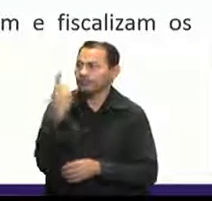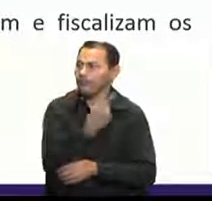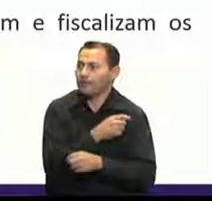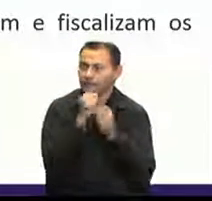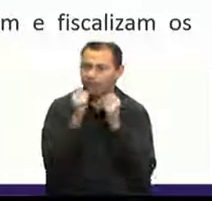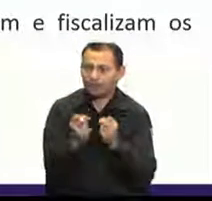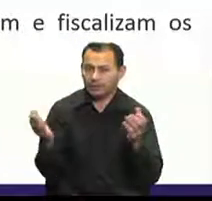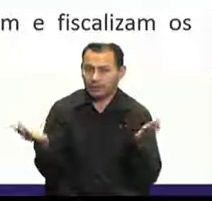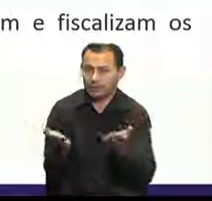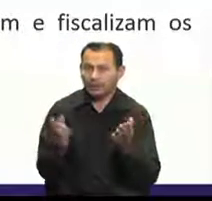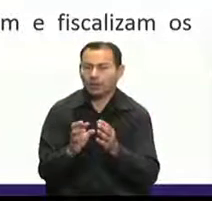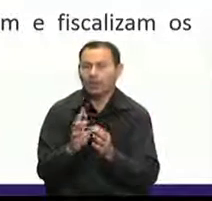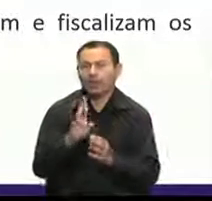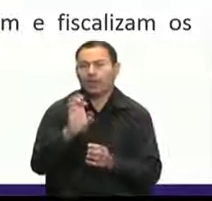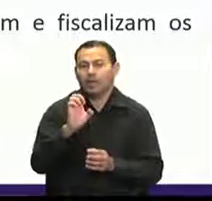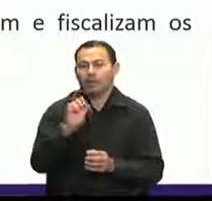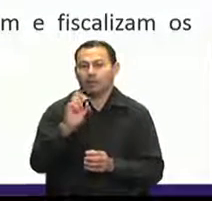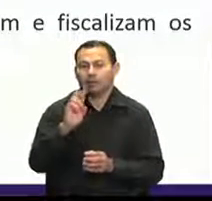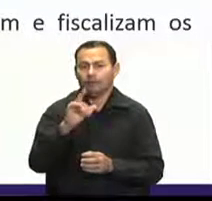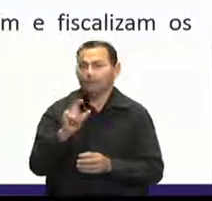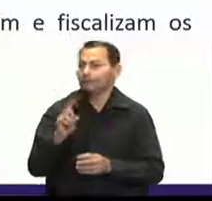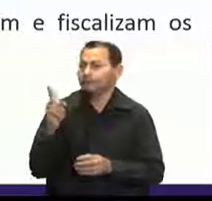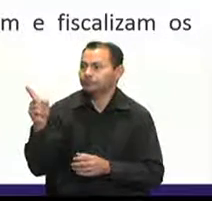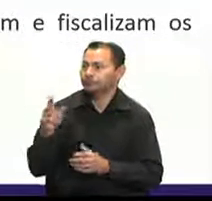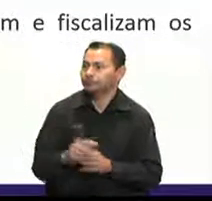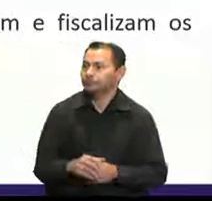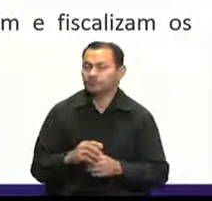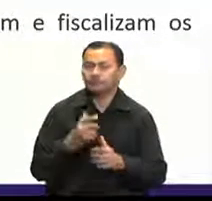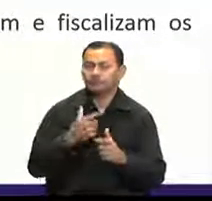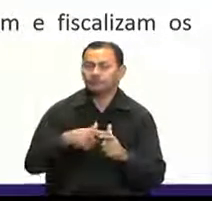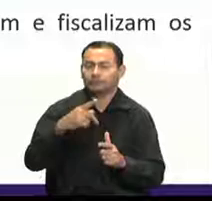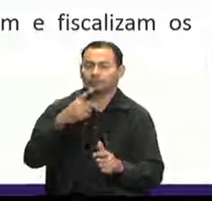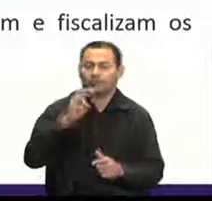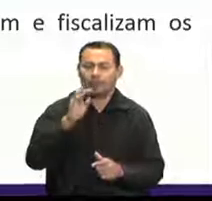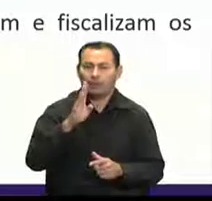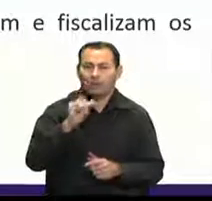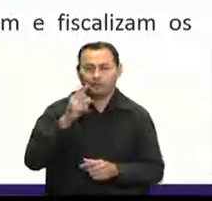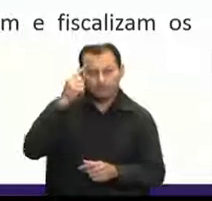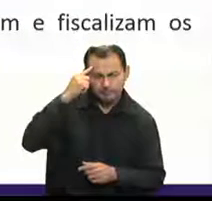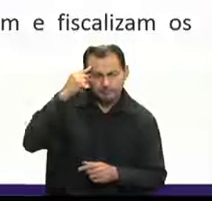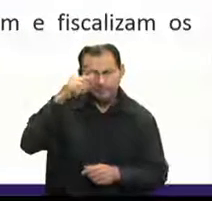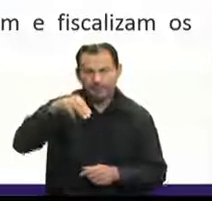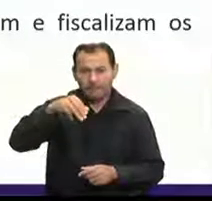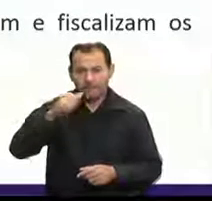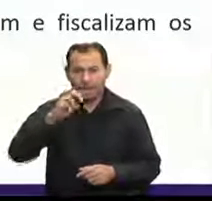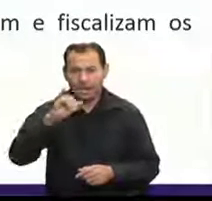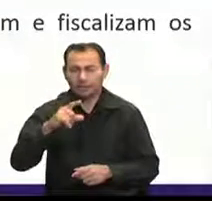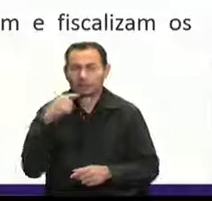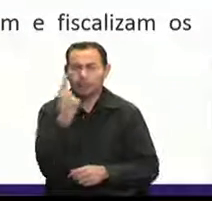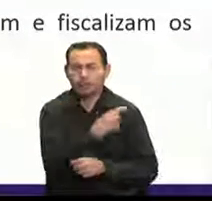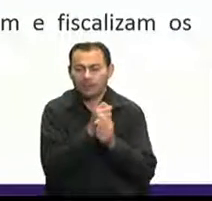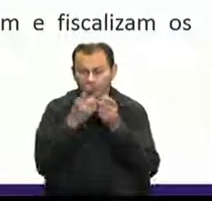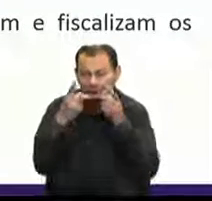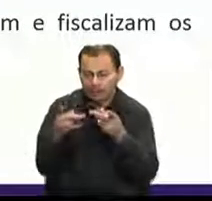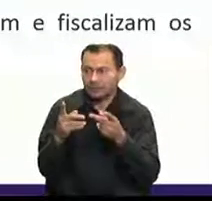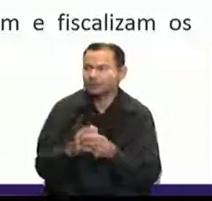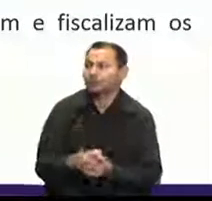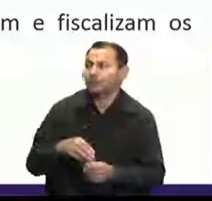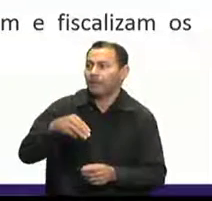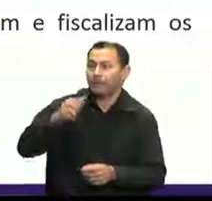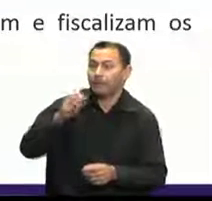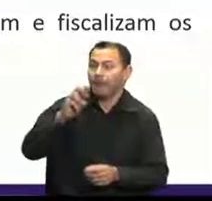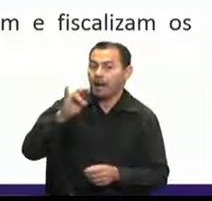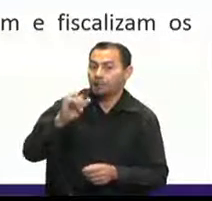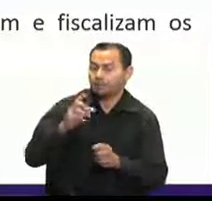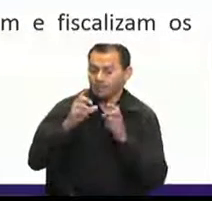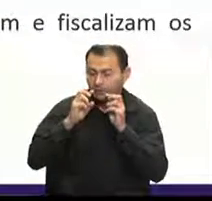podemos agora resolver a situação problema ea dúvida demais nós podemos dizer para ela que existe